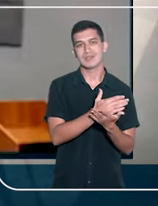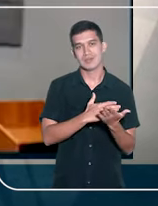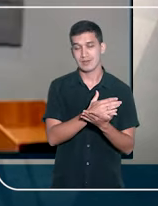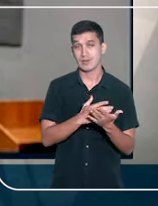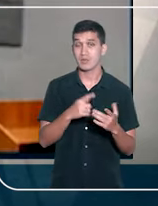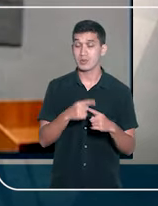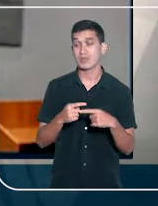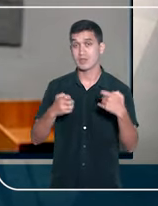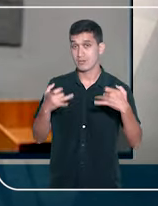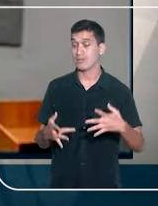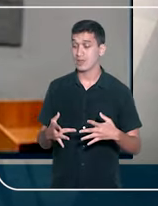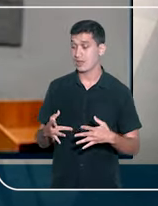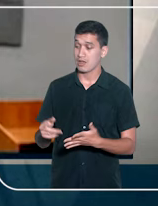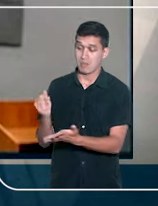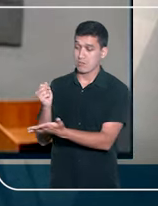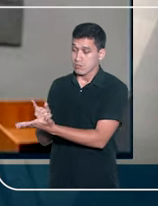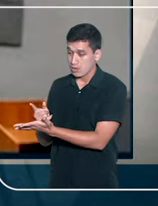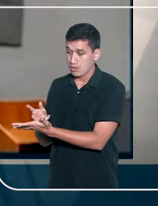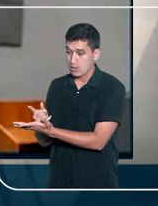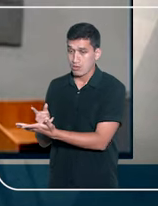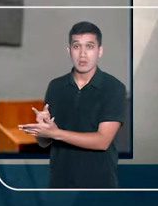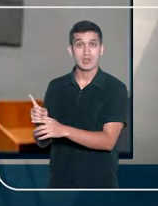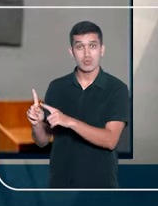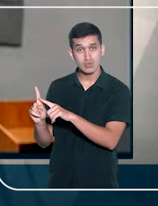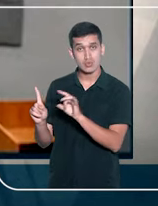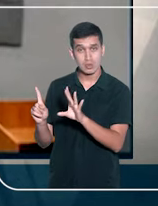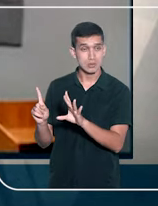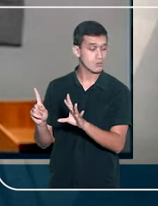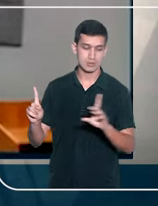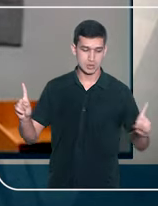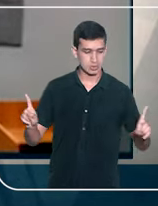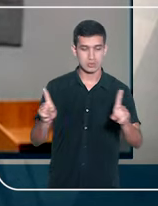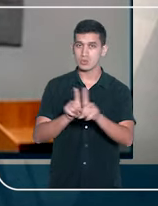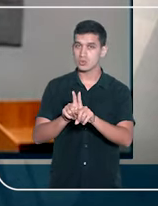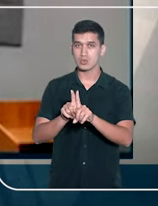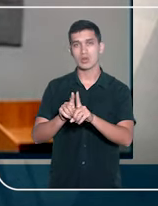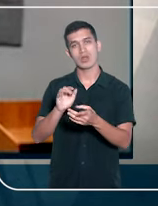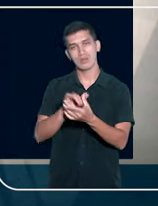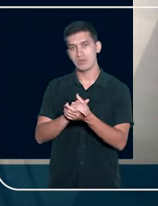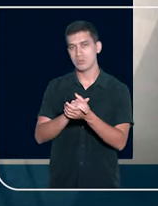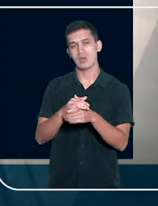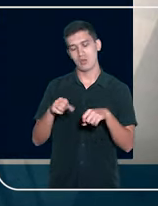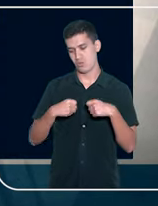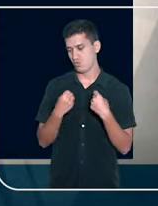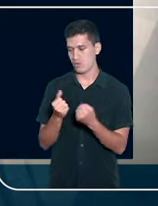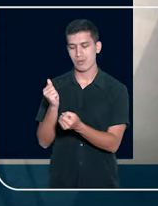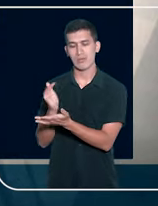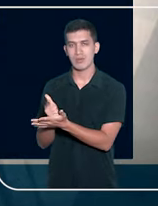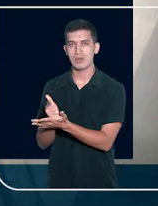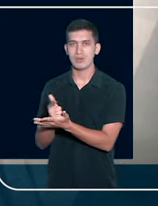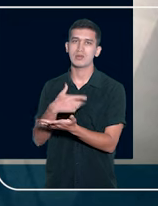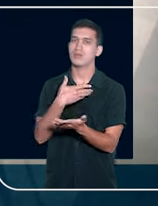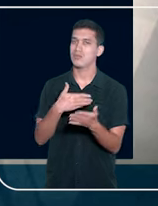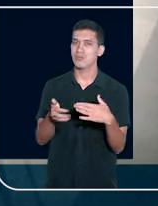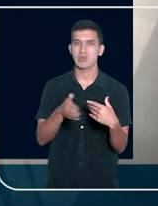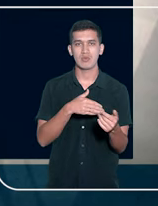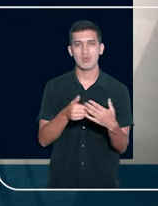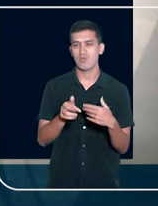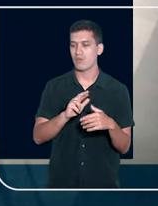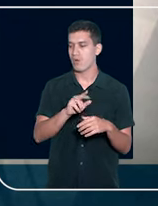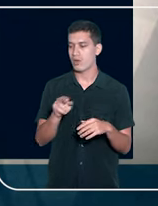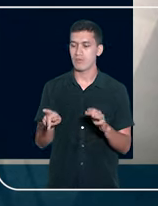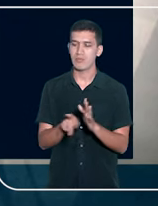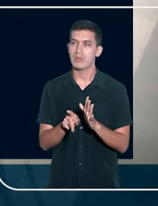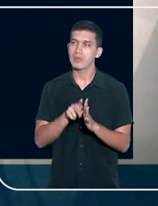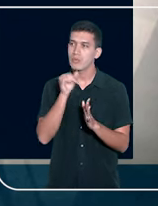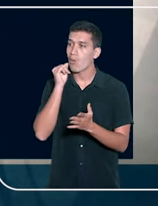ai presume que a sua aquisição é resultado do esforço comum do casal tanto que estabelece essa regra mesmo